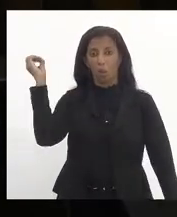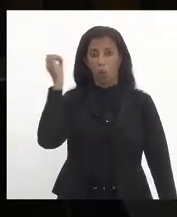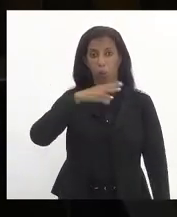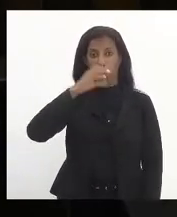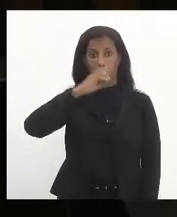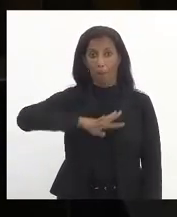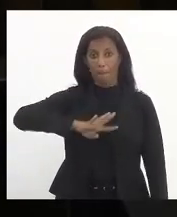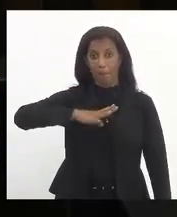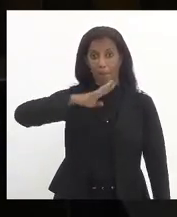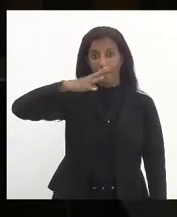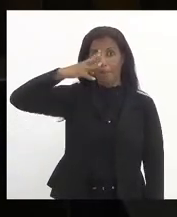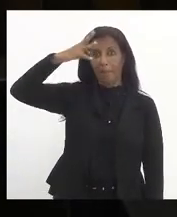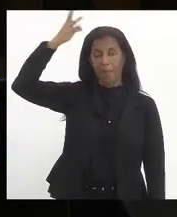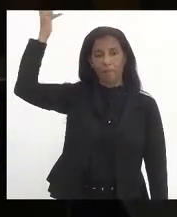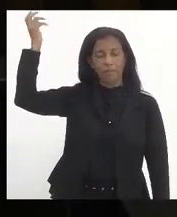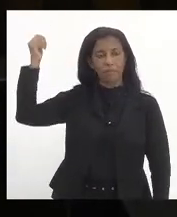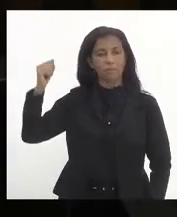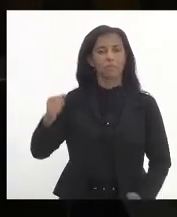abusivas,